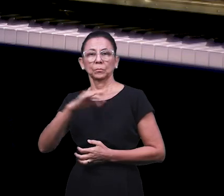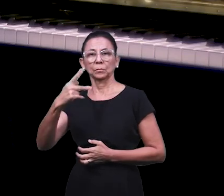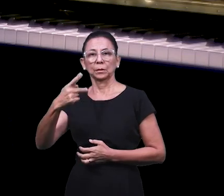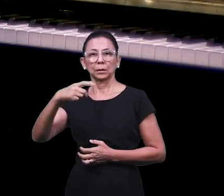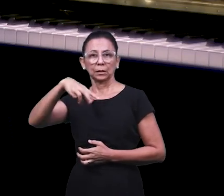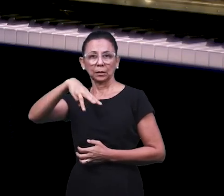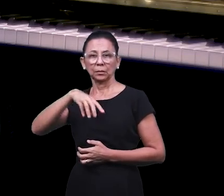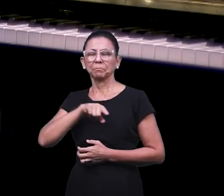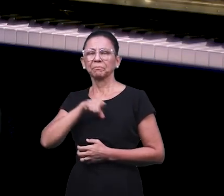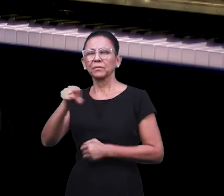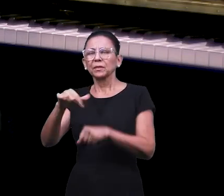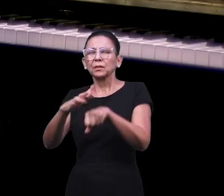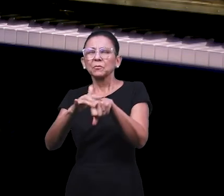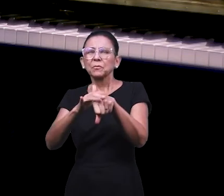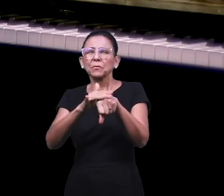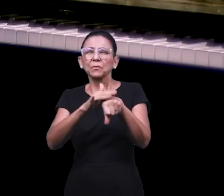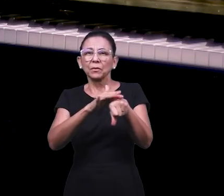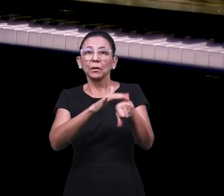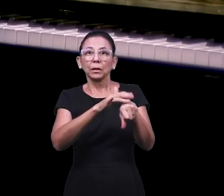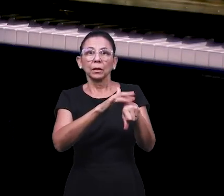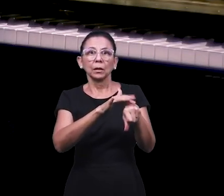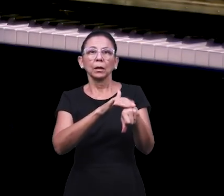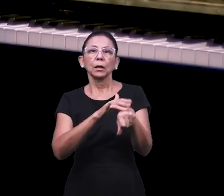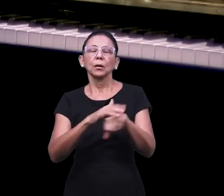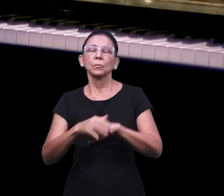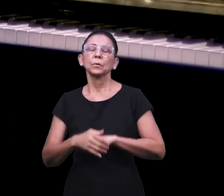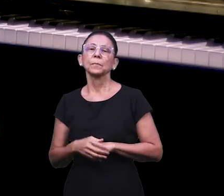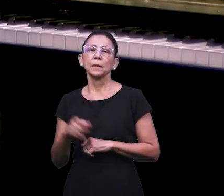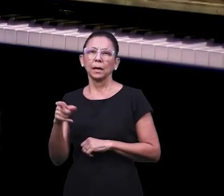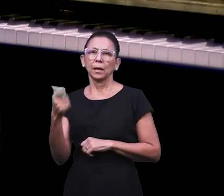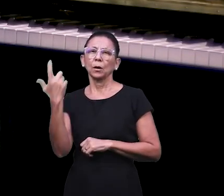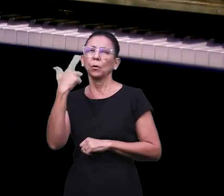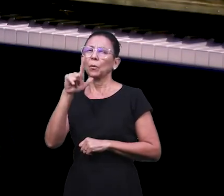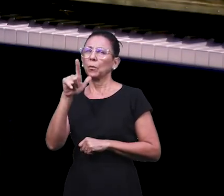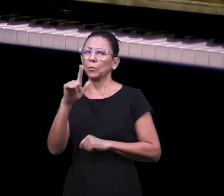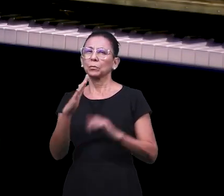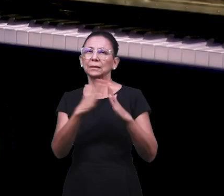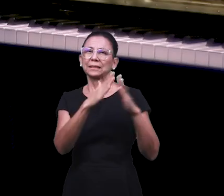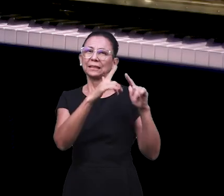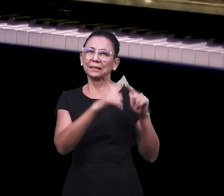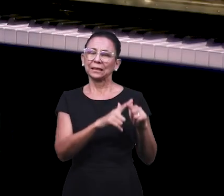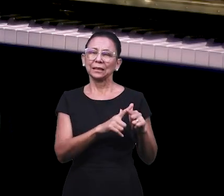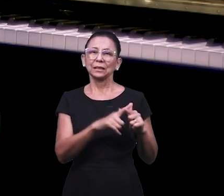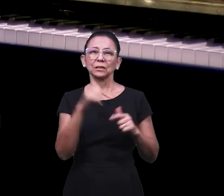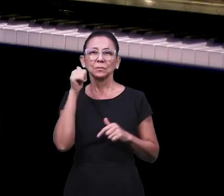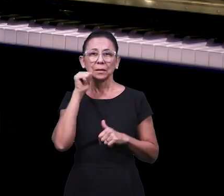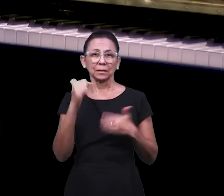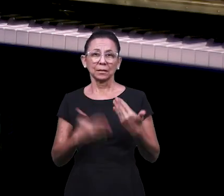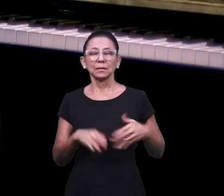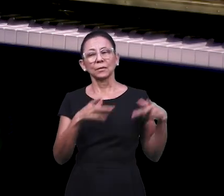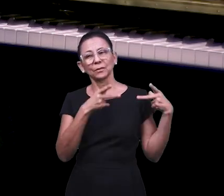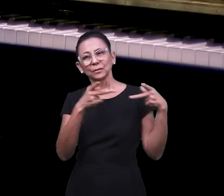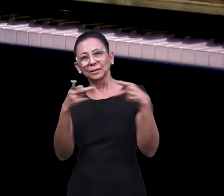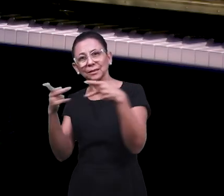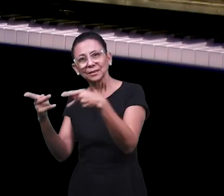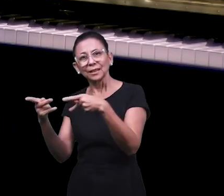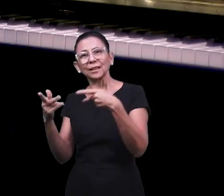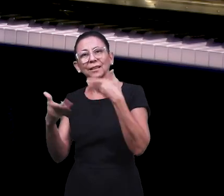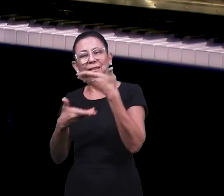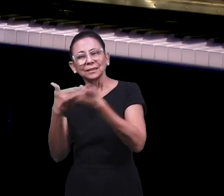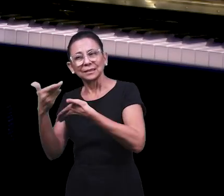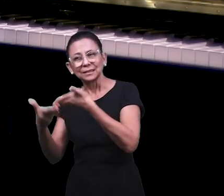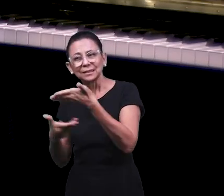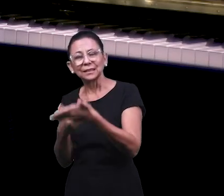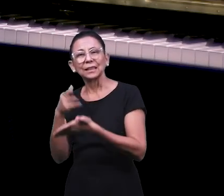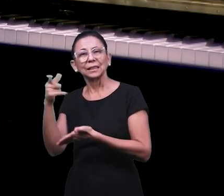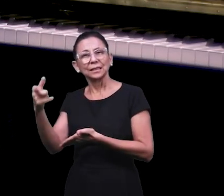do quarteto para ele escutar. Ele era de doutor da dominação, né? Ela ia muito visitar ele, dar assistência para ele, e ele